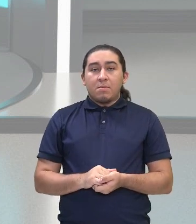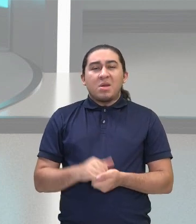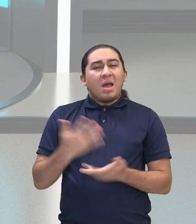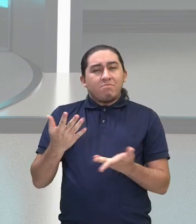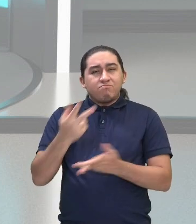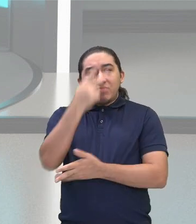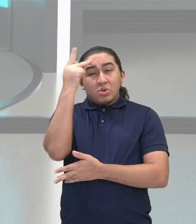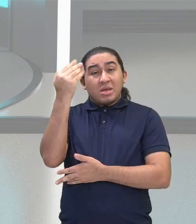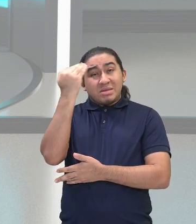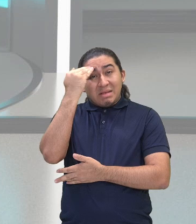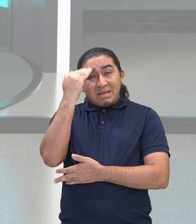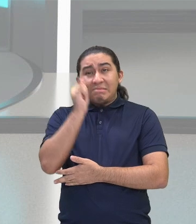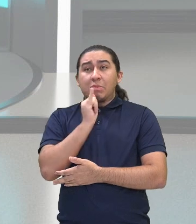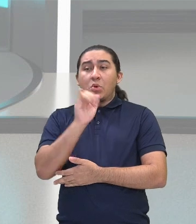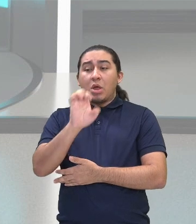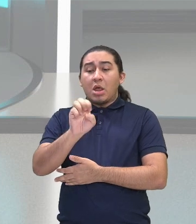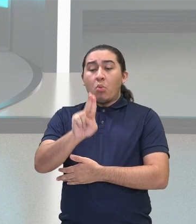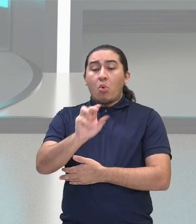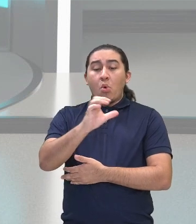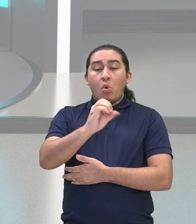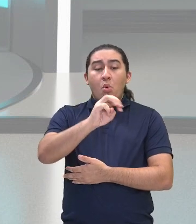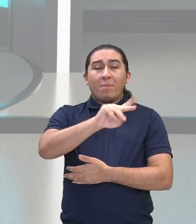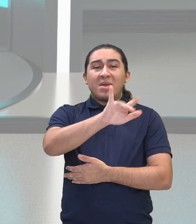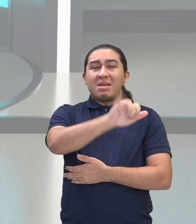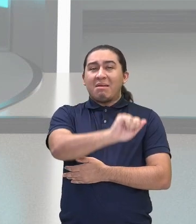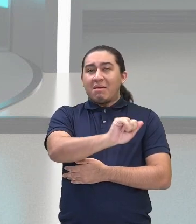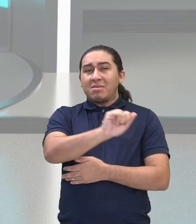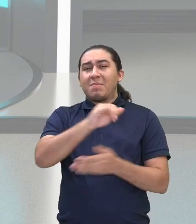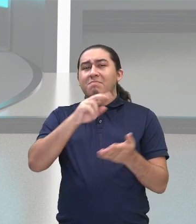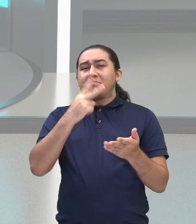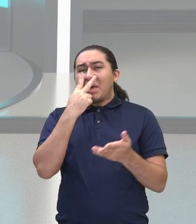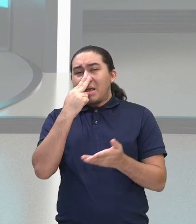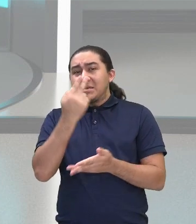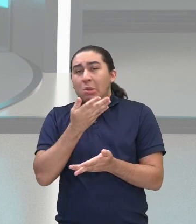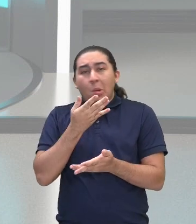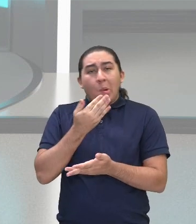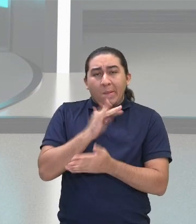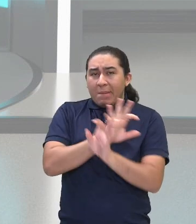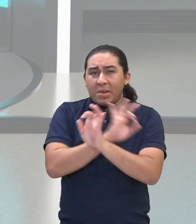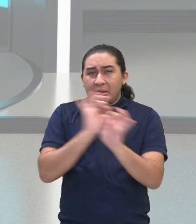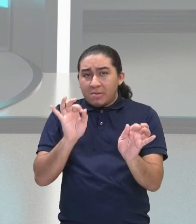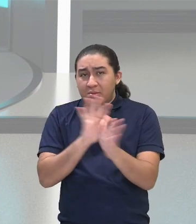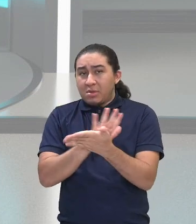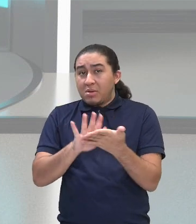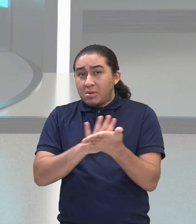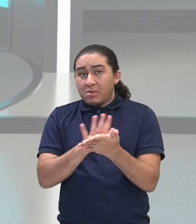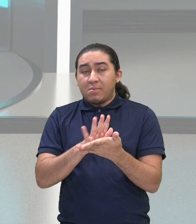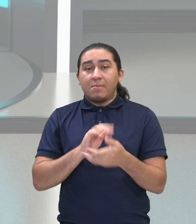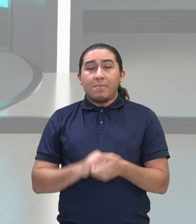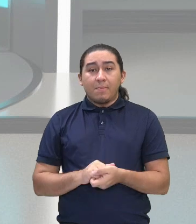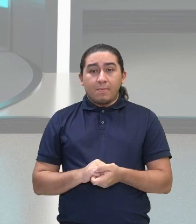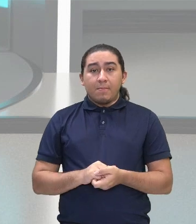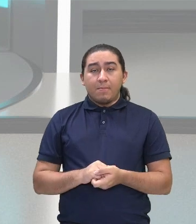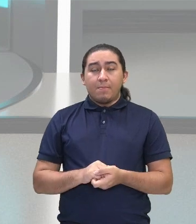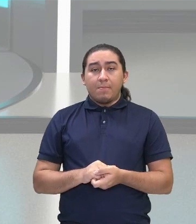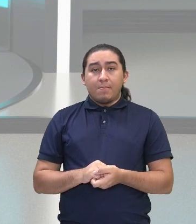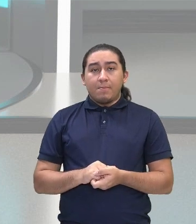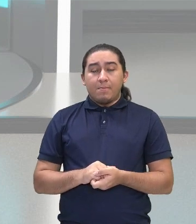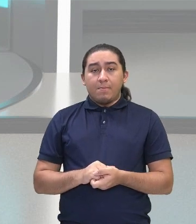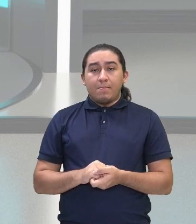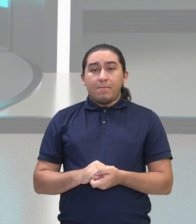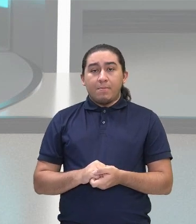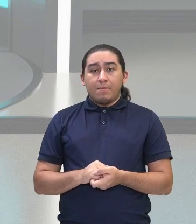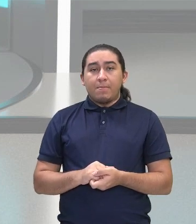Eu comia doces, eu andava depressa, eu comprava. Então,